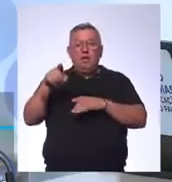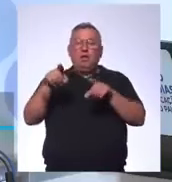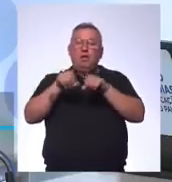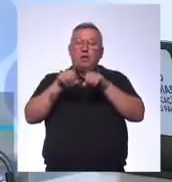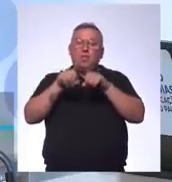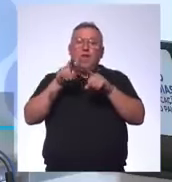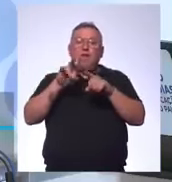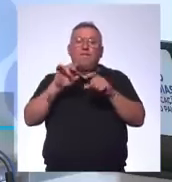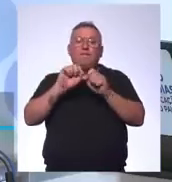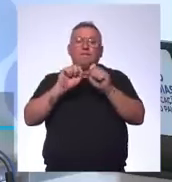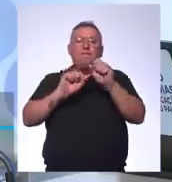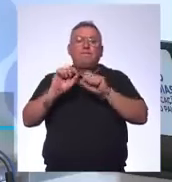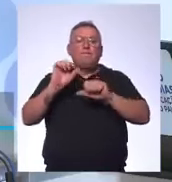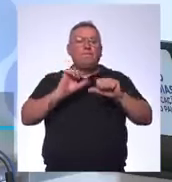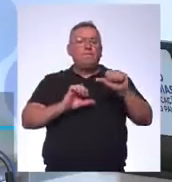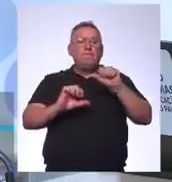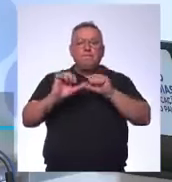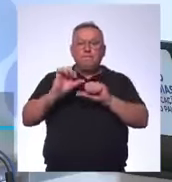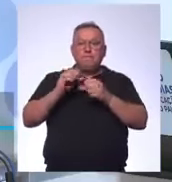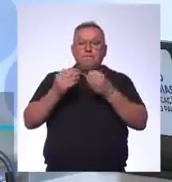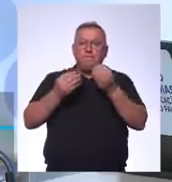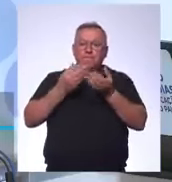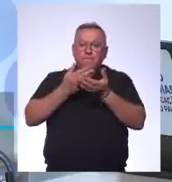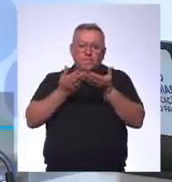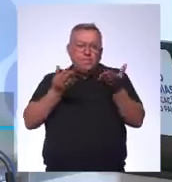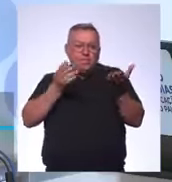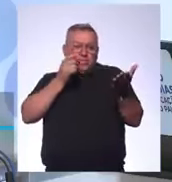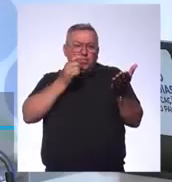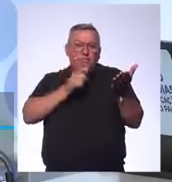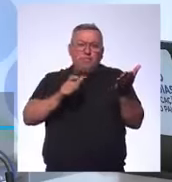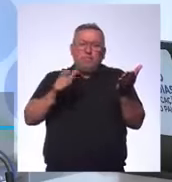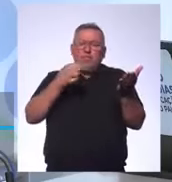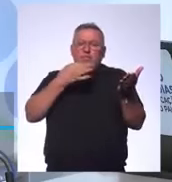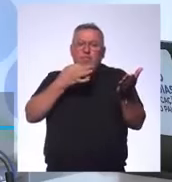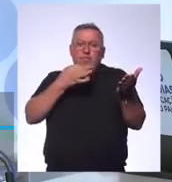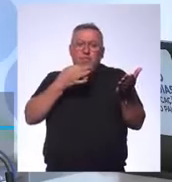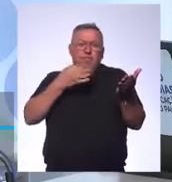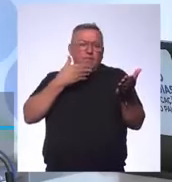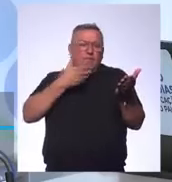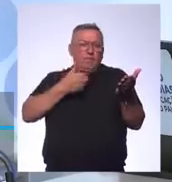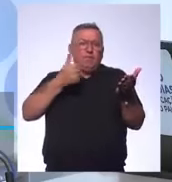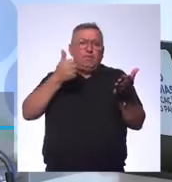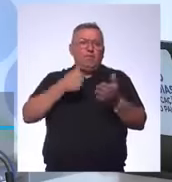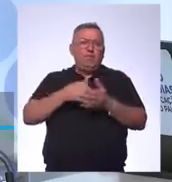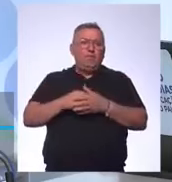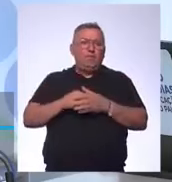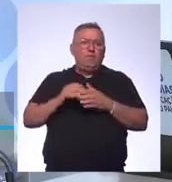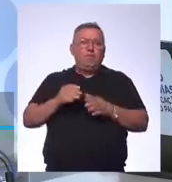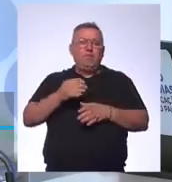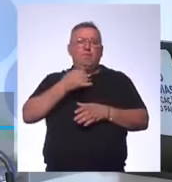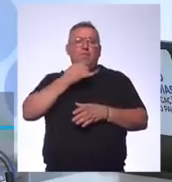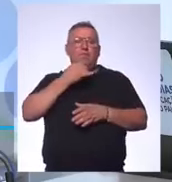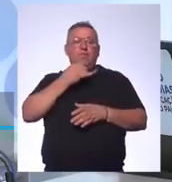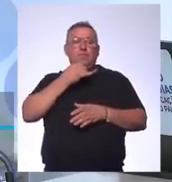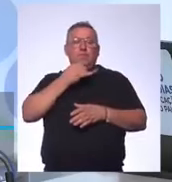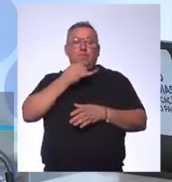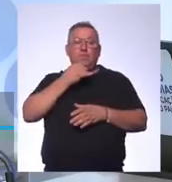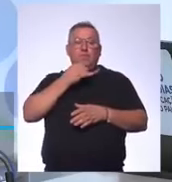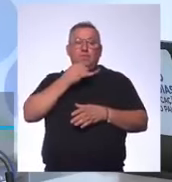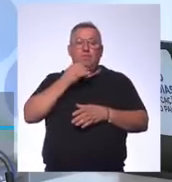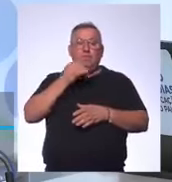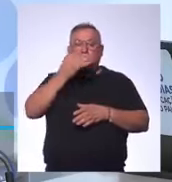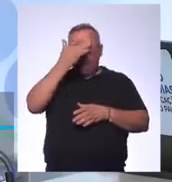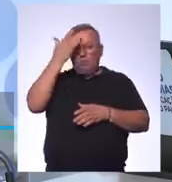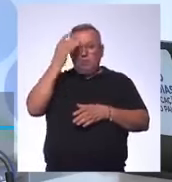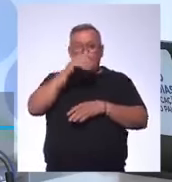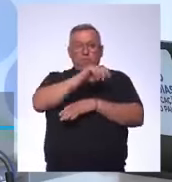vão fazendo essas alterações aí, conforme vocês vão achando que fica melhor. Então, por exemplo, e aí alguém falou, um